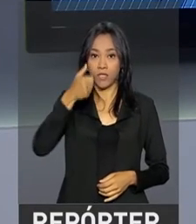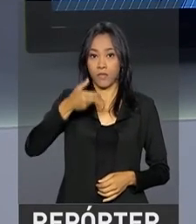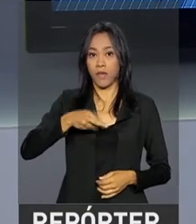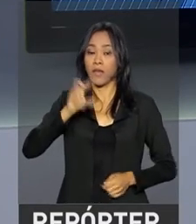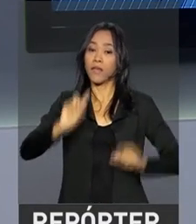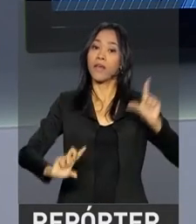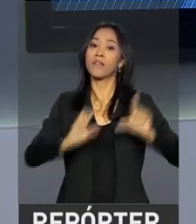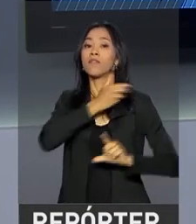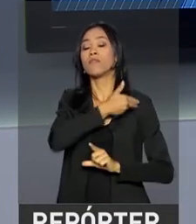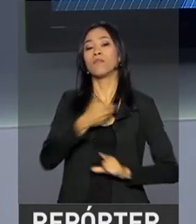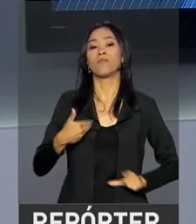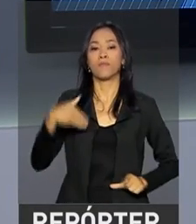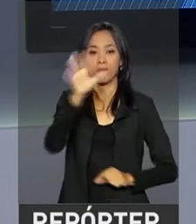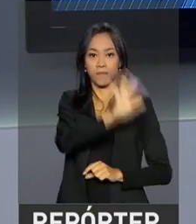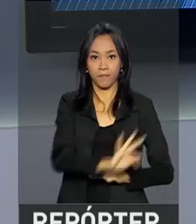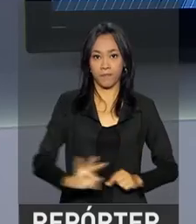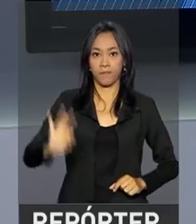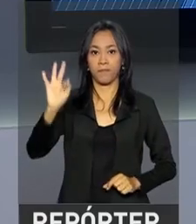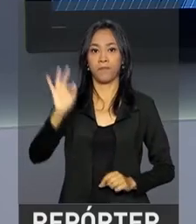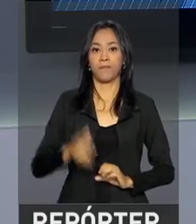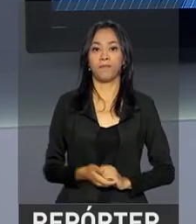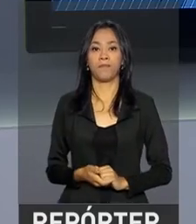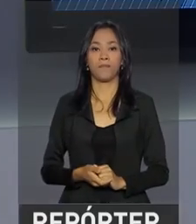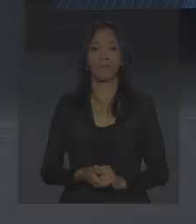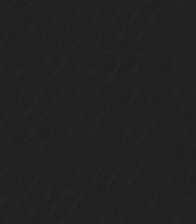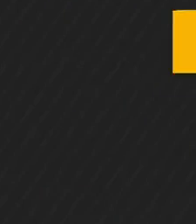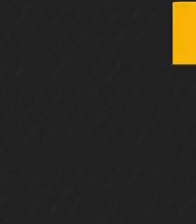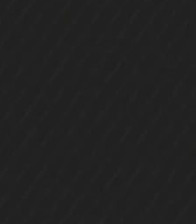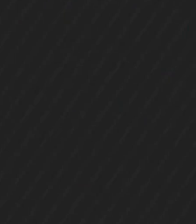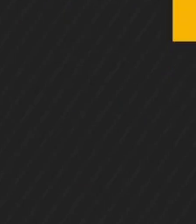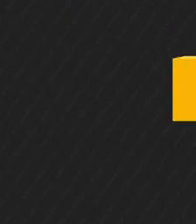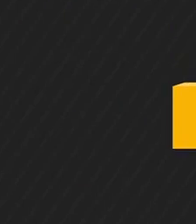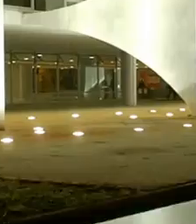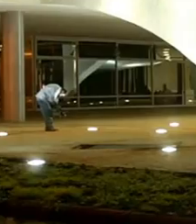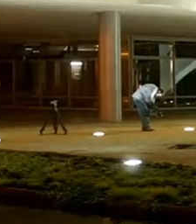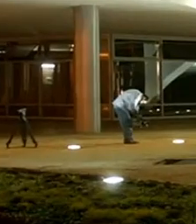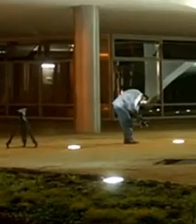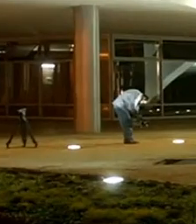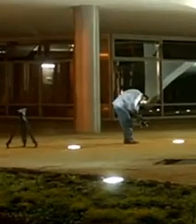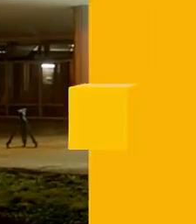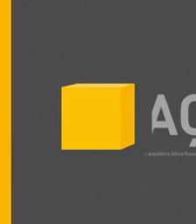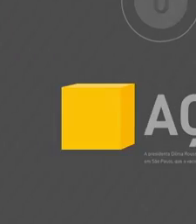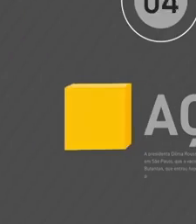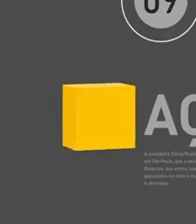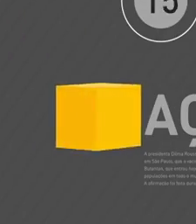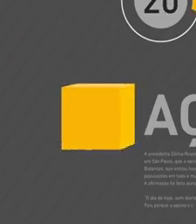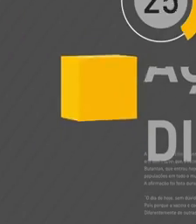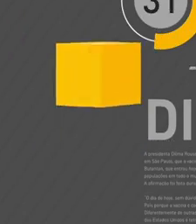gente na NBR, a TV do Governo Federal.